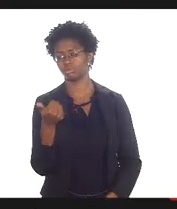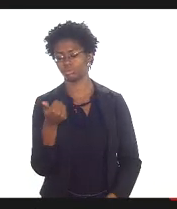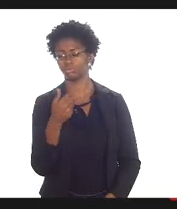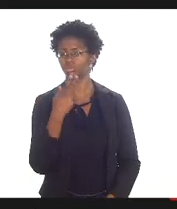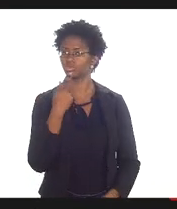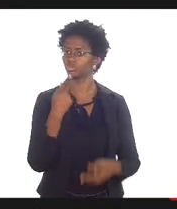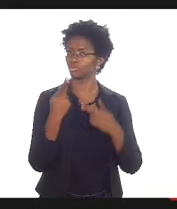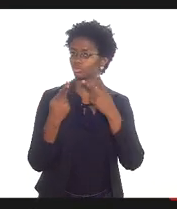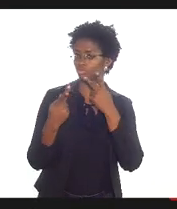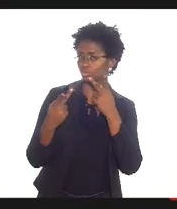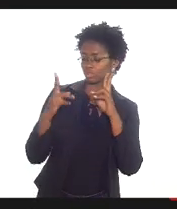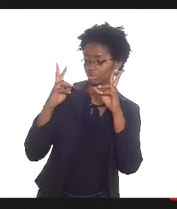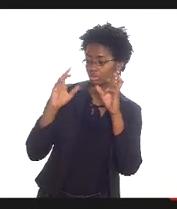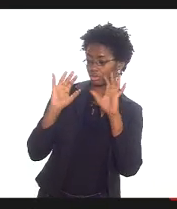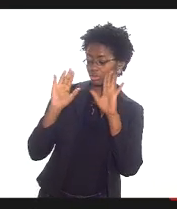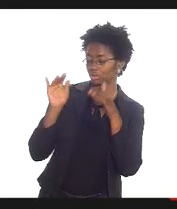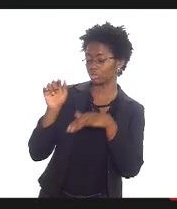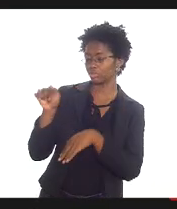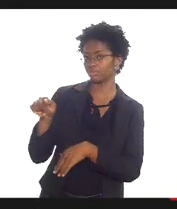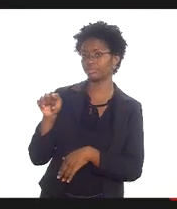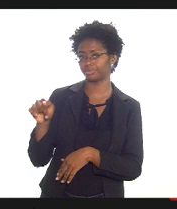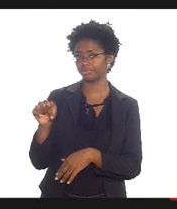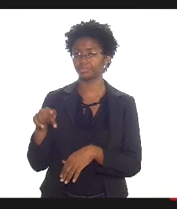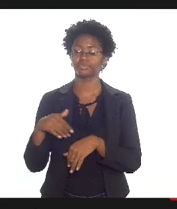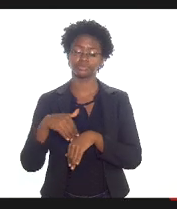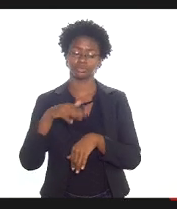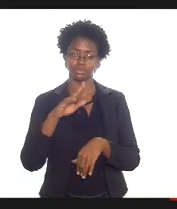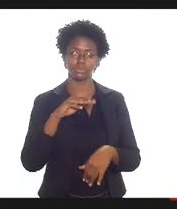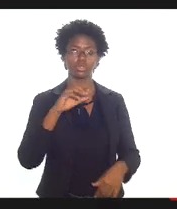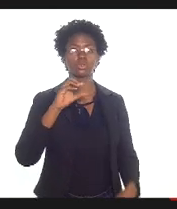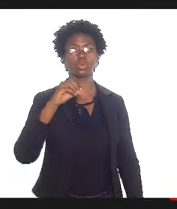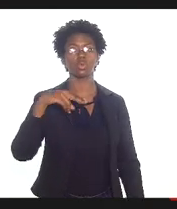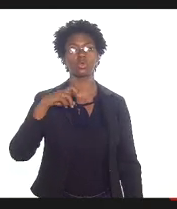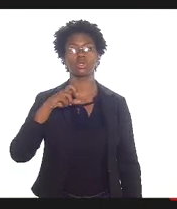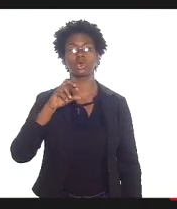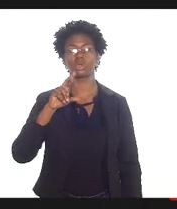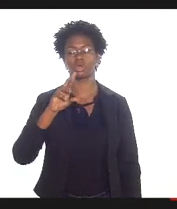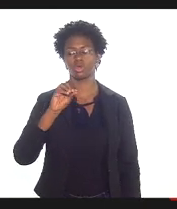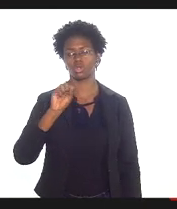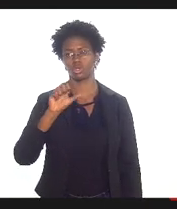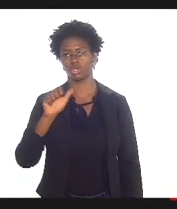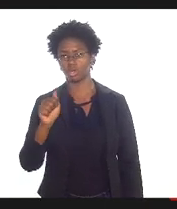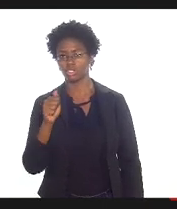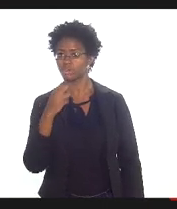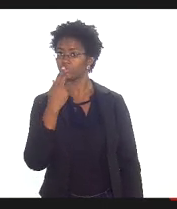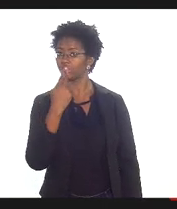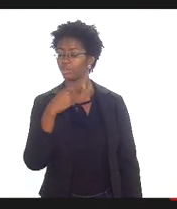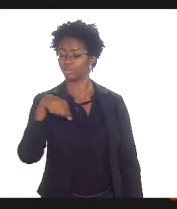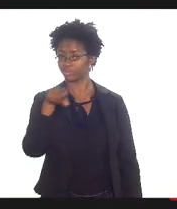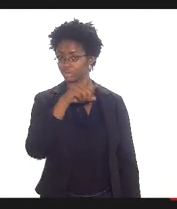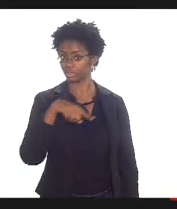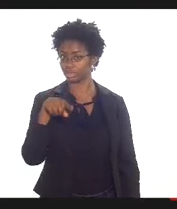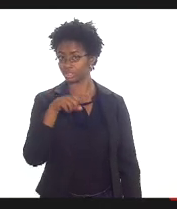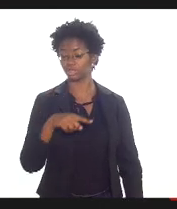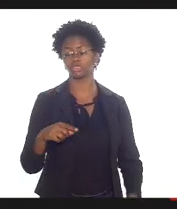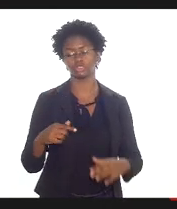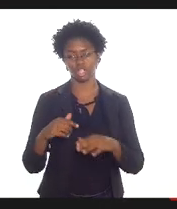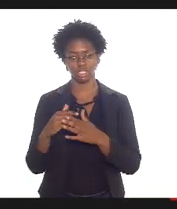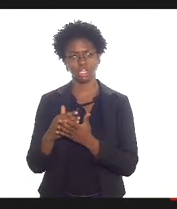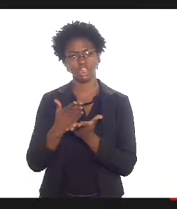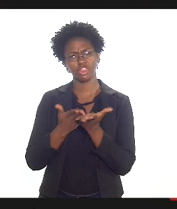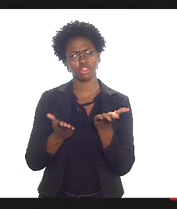diz respeito ao excedente da sessão onerosa. E aí eu queria dizer para vocês que o excedente da sessão